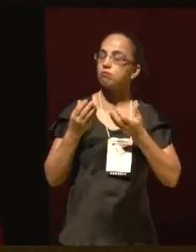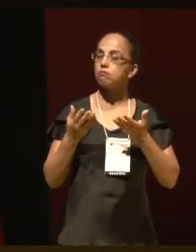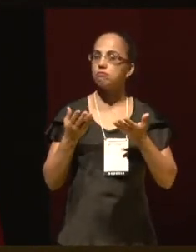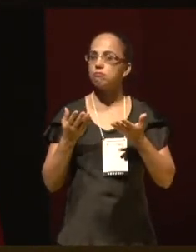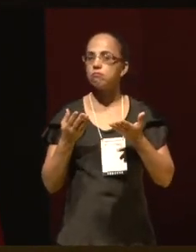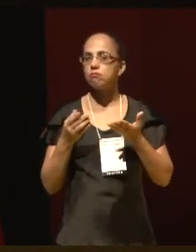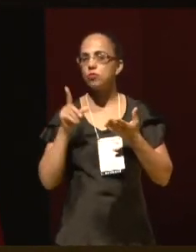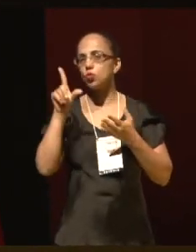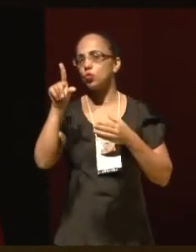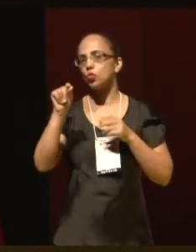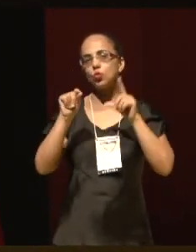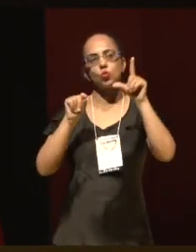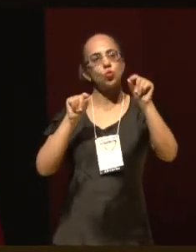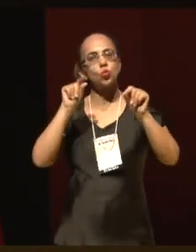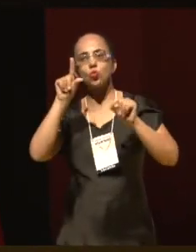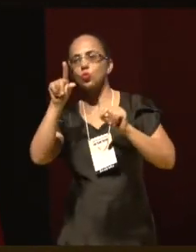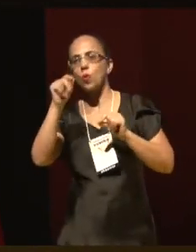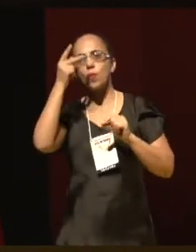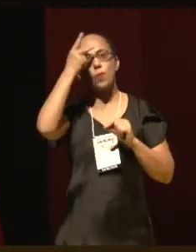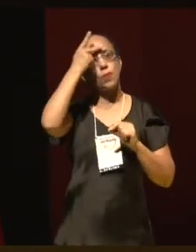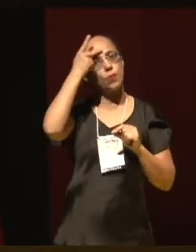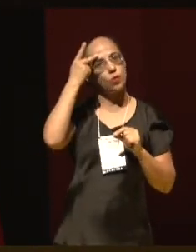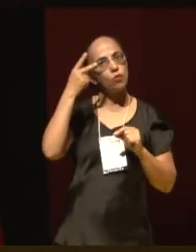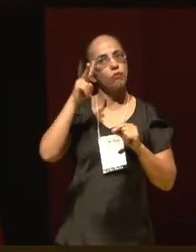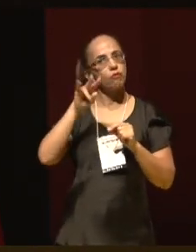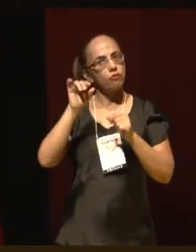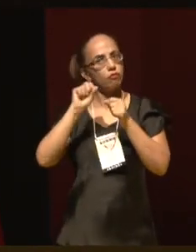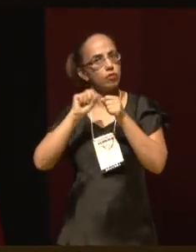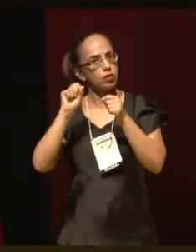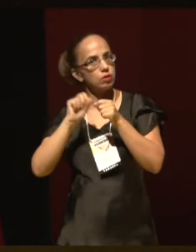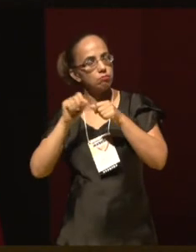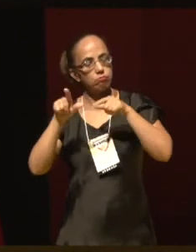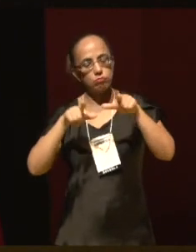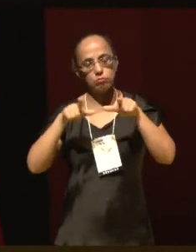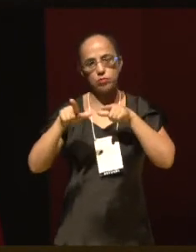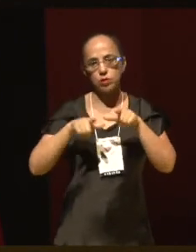como escolher as pessoas que vão a fazer o trabalho